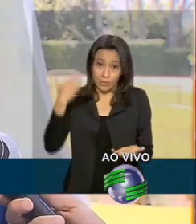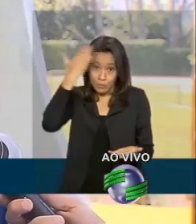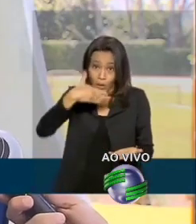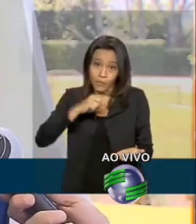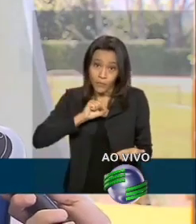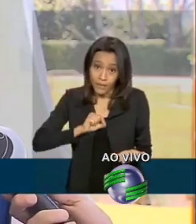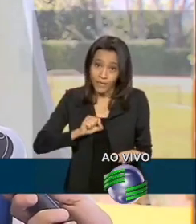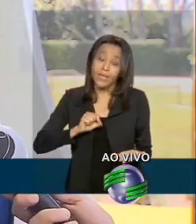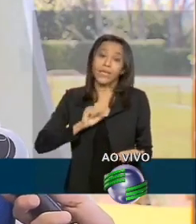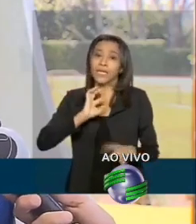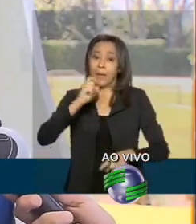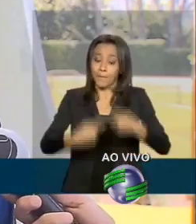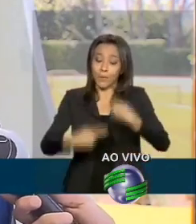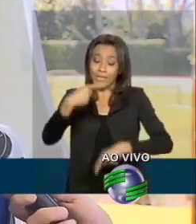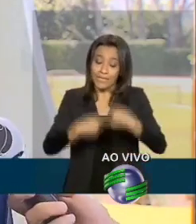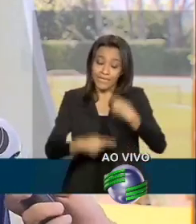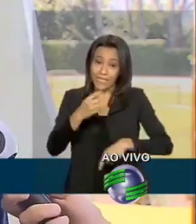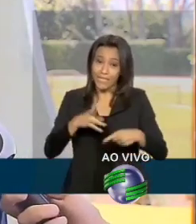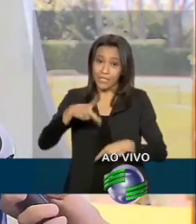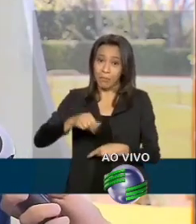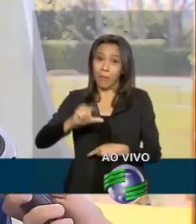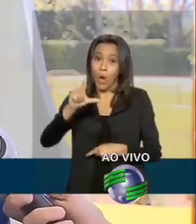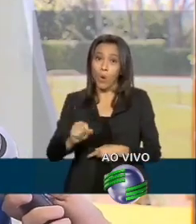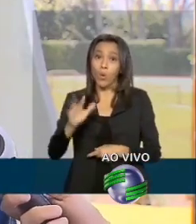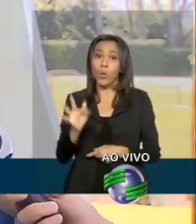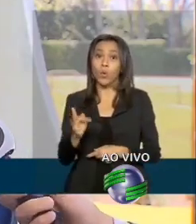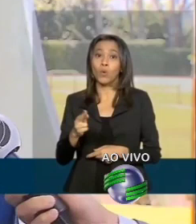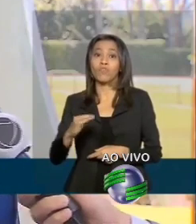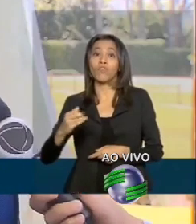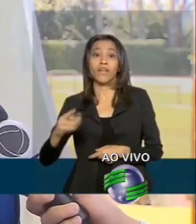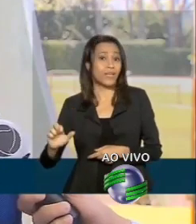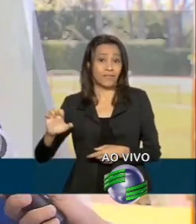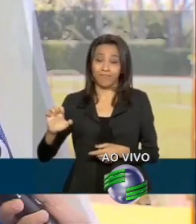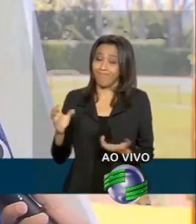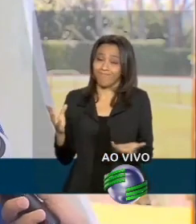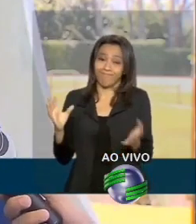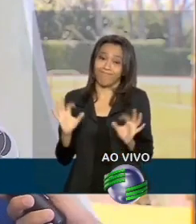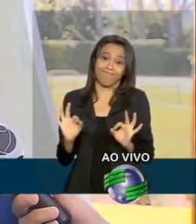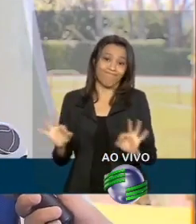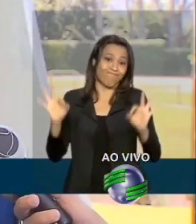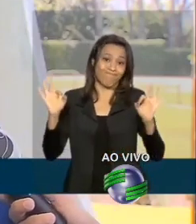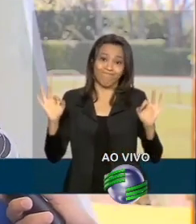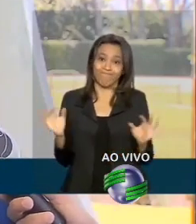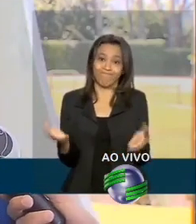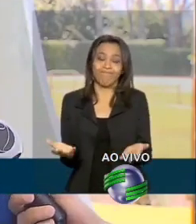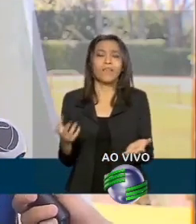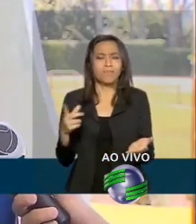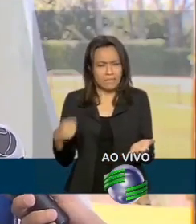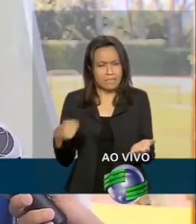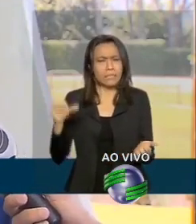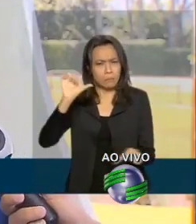a política do Paulo Freire não deu certo, é uma realidade. Se tivesse dado certo, você continuaria com ela. Mas tem muita coisa a ser